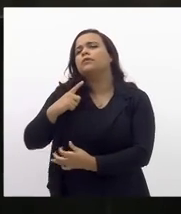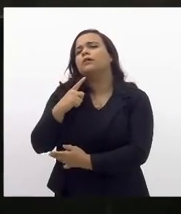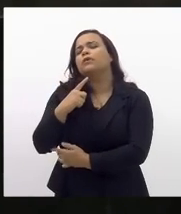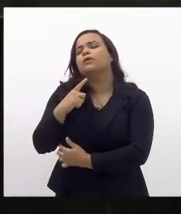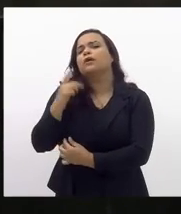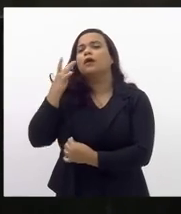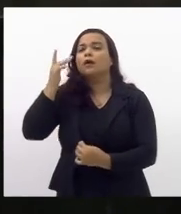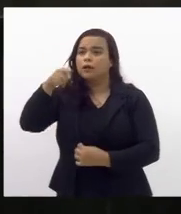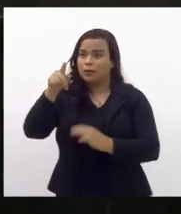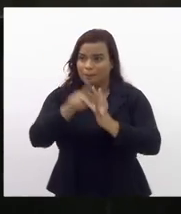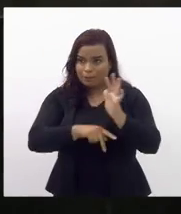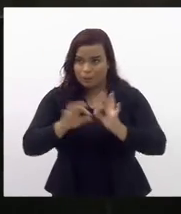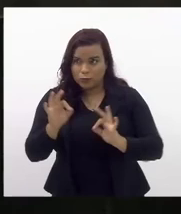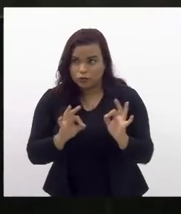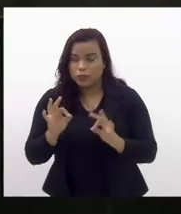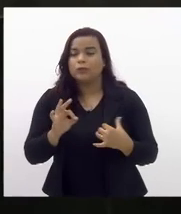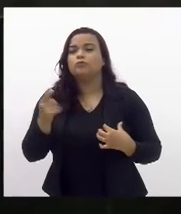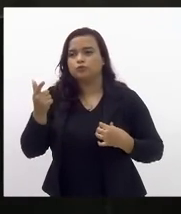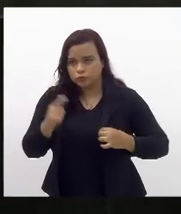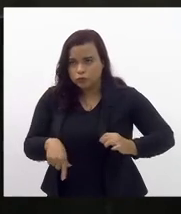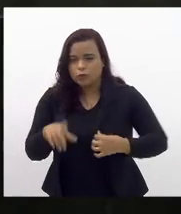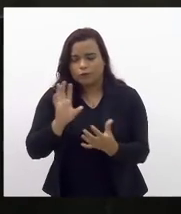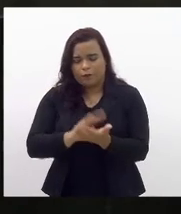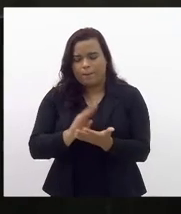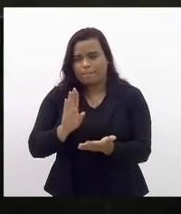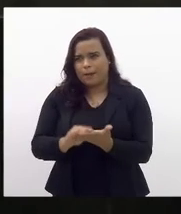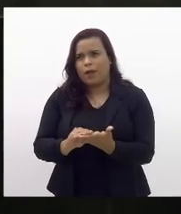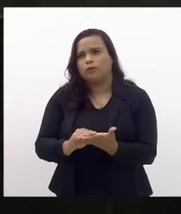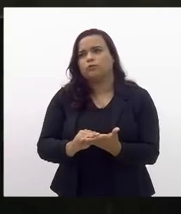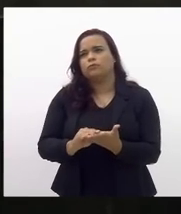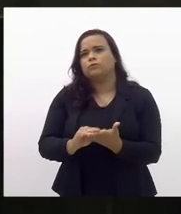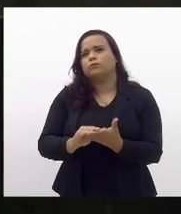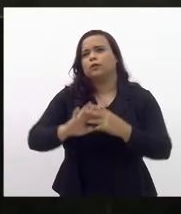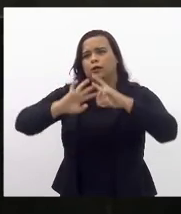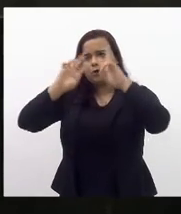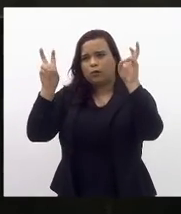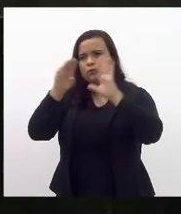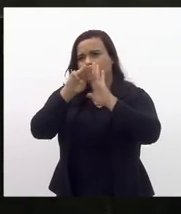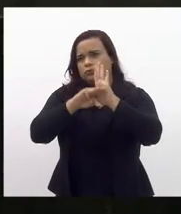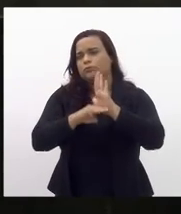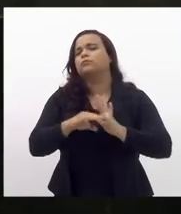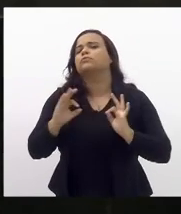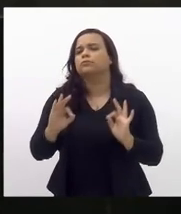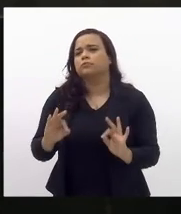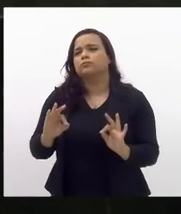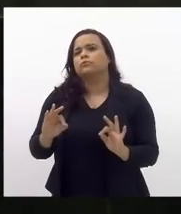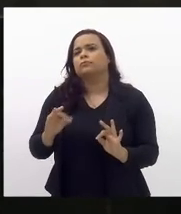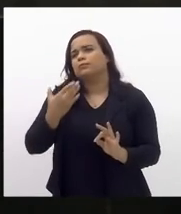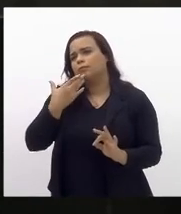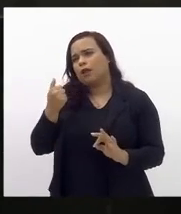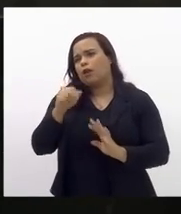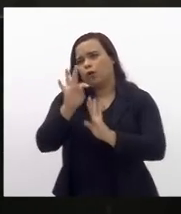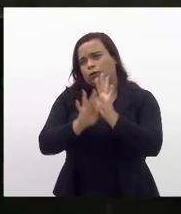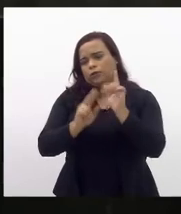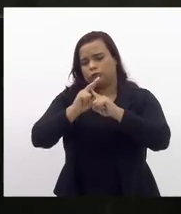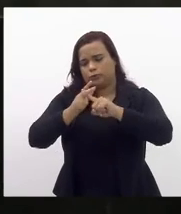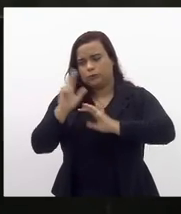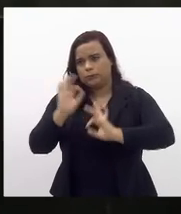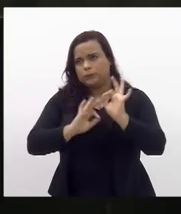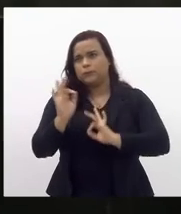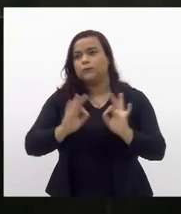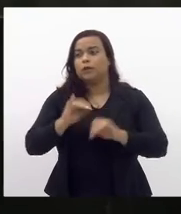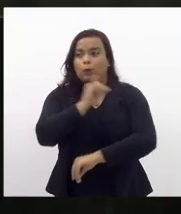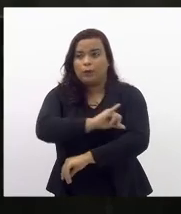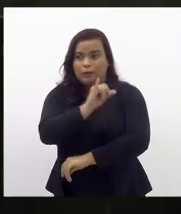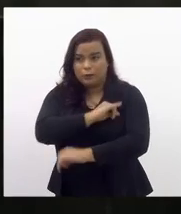o projeto voltará à pauta, à ordem do dia, em condições ainda melhores do que o texto original, para que o Rio de Janeiro tenha uma política